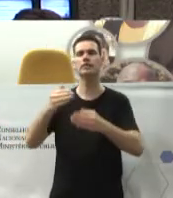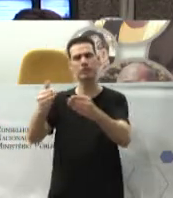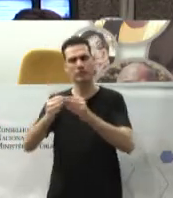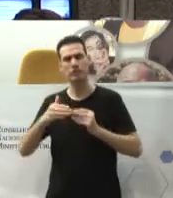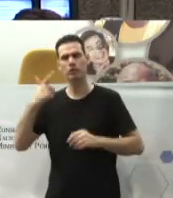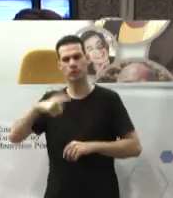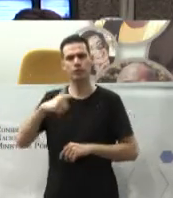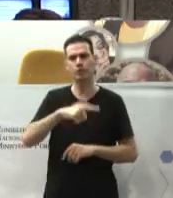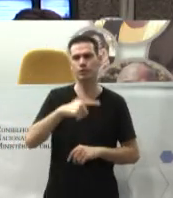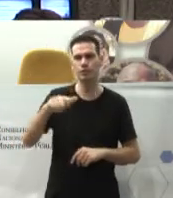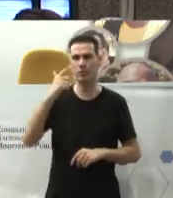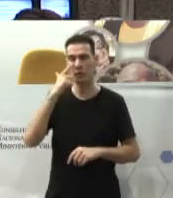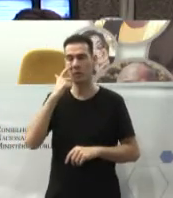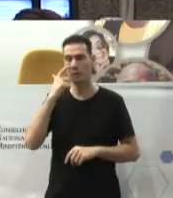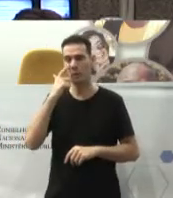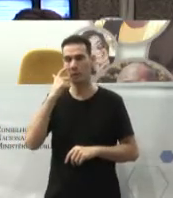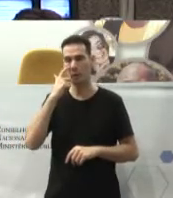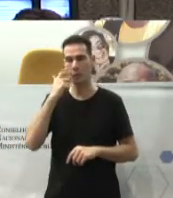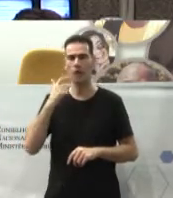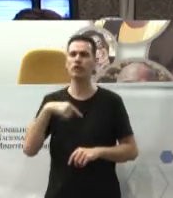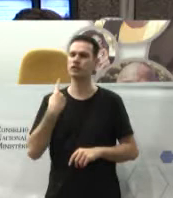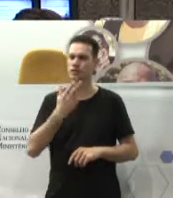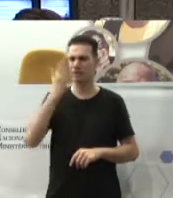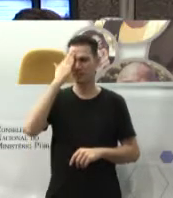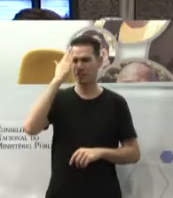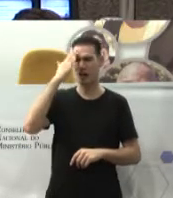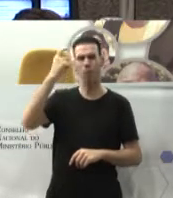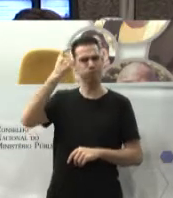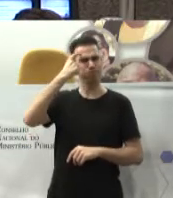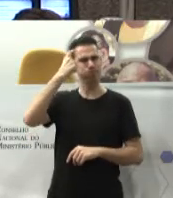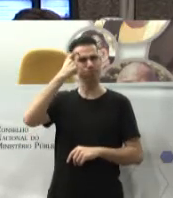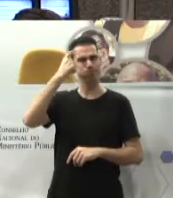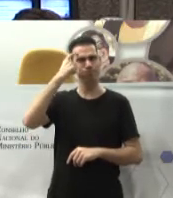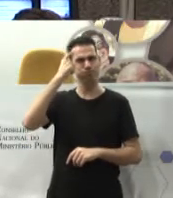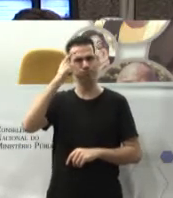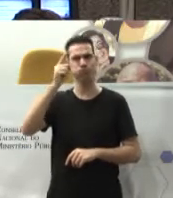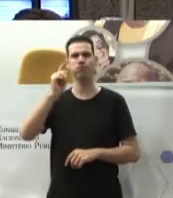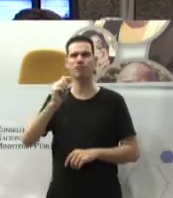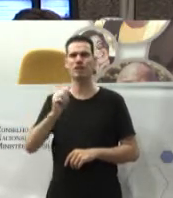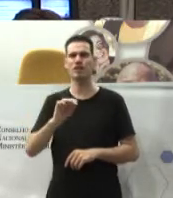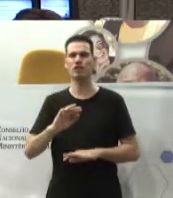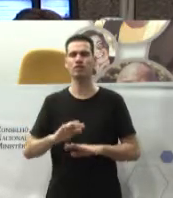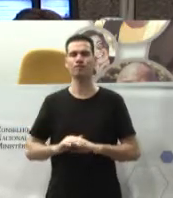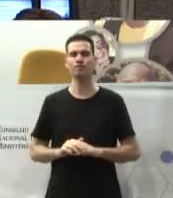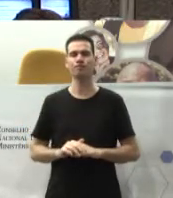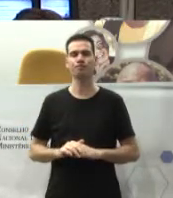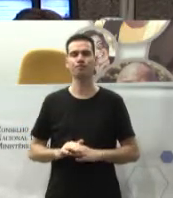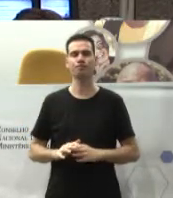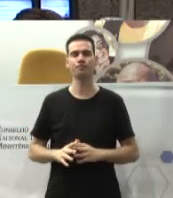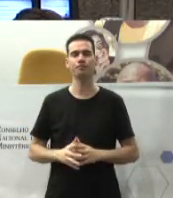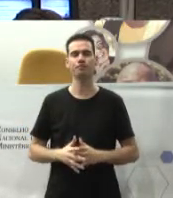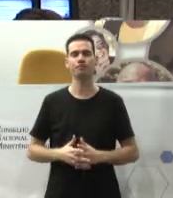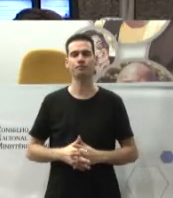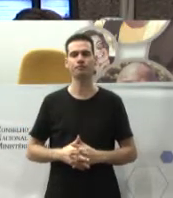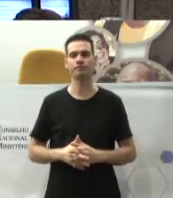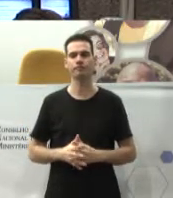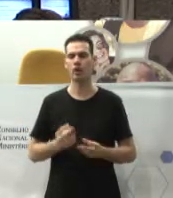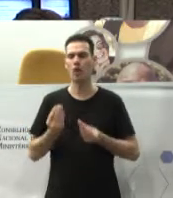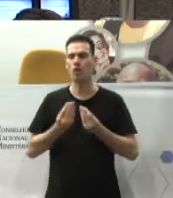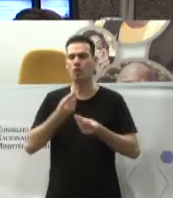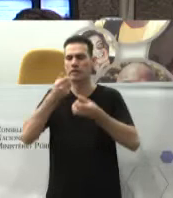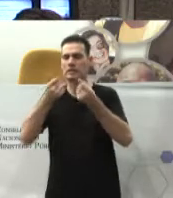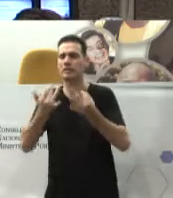tem essa ciência do papel de não ficar apenas como, como é que eu posso